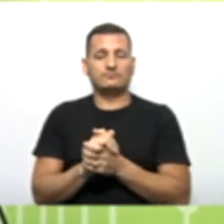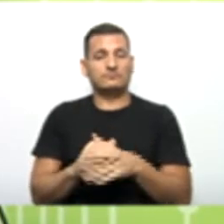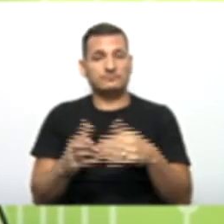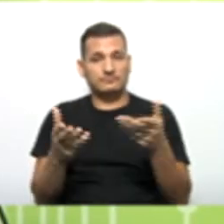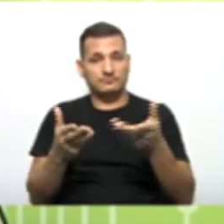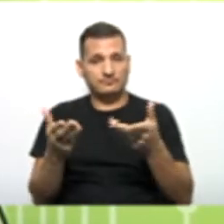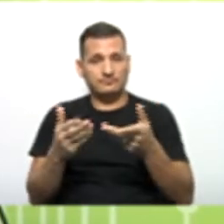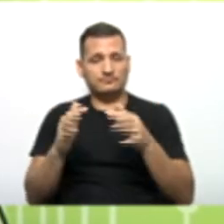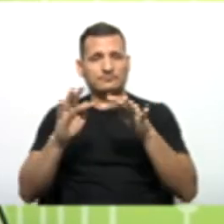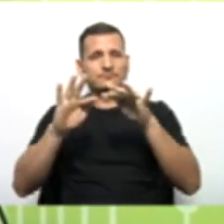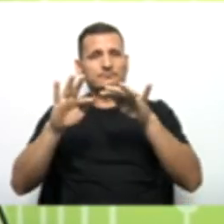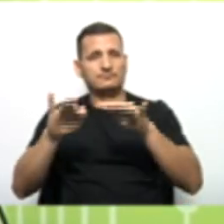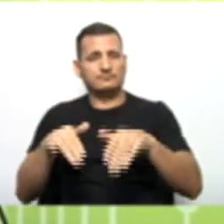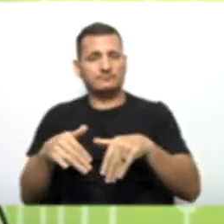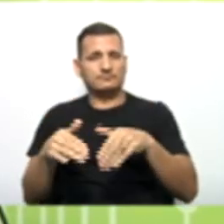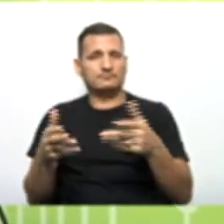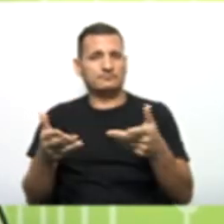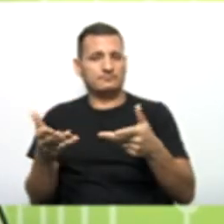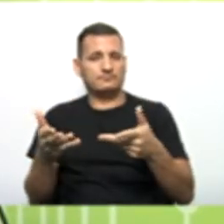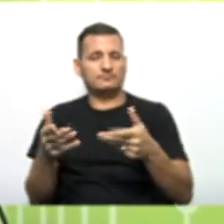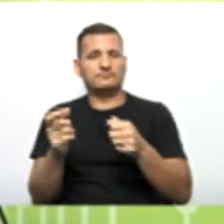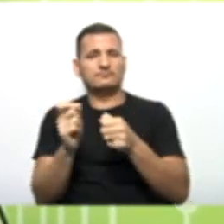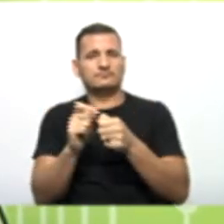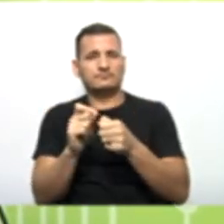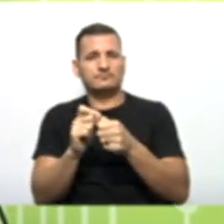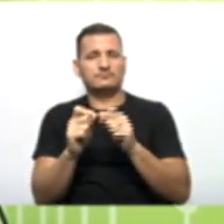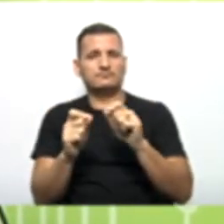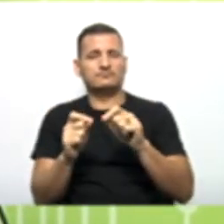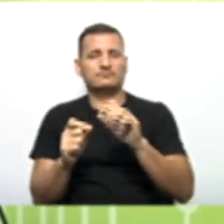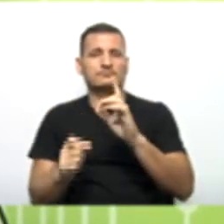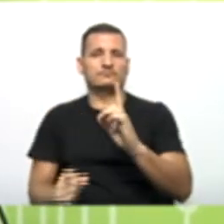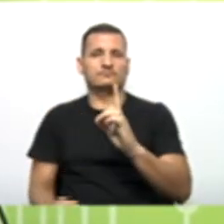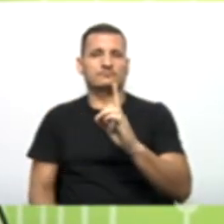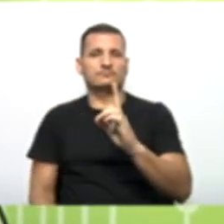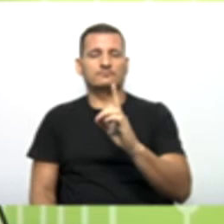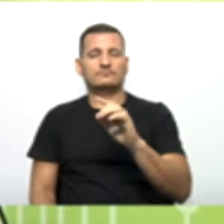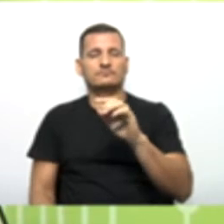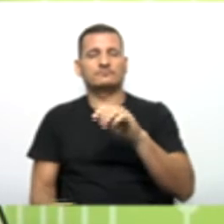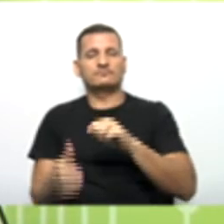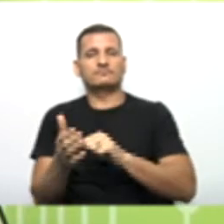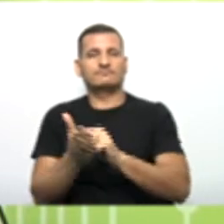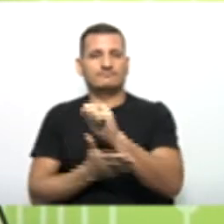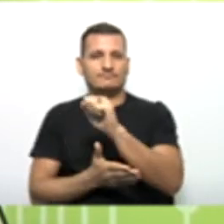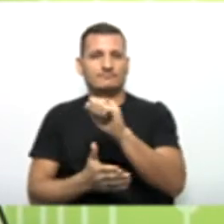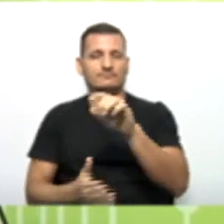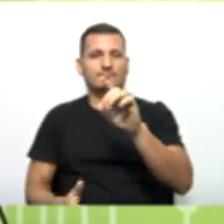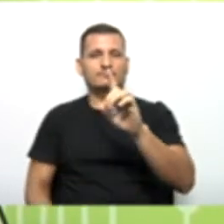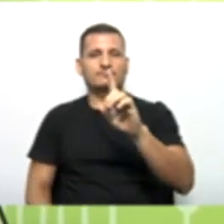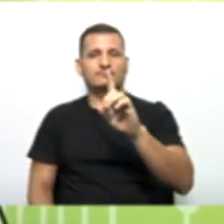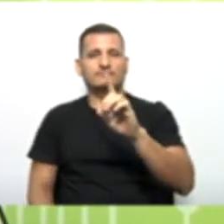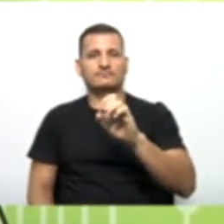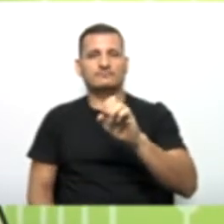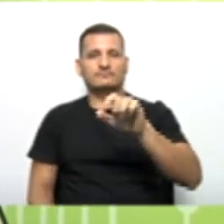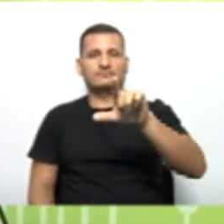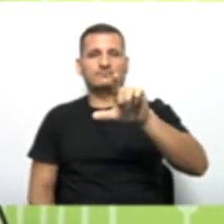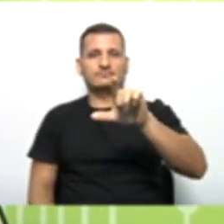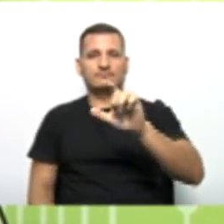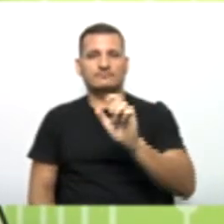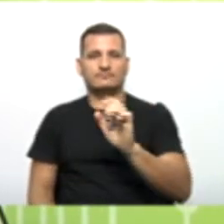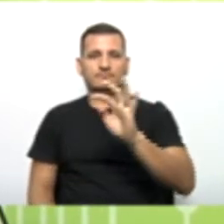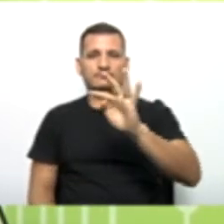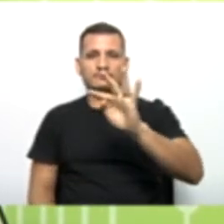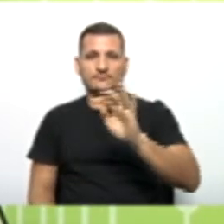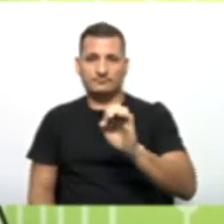finalizar nós vamos fazer o de o delete não deletar um dado dentro